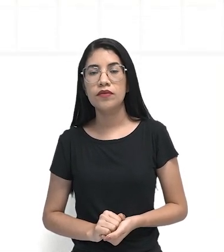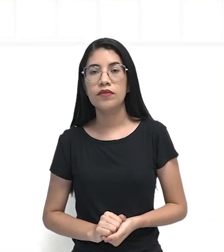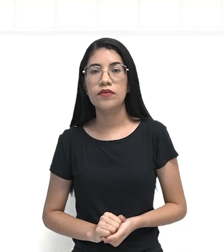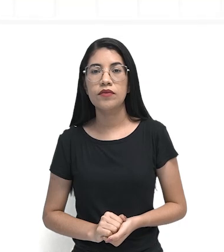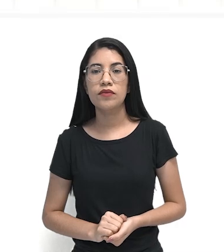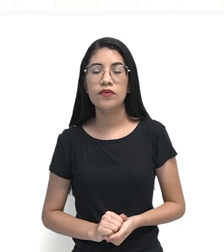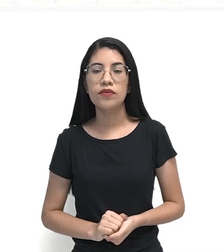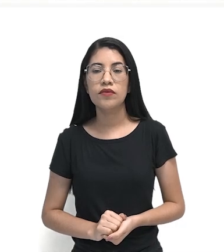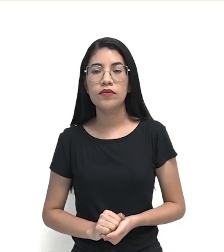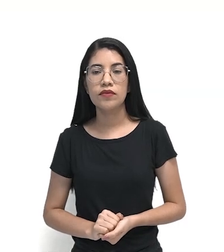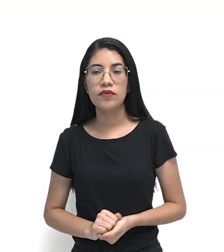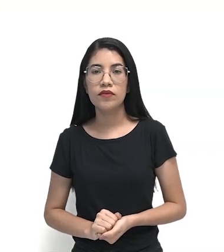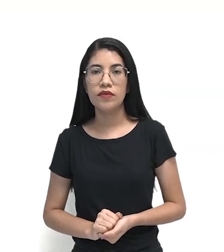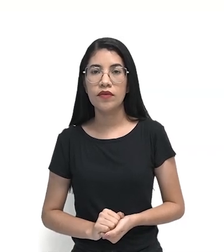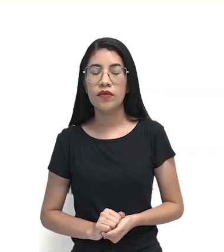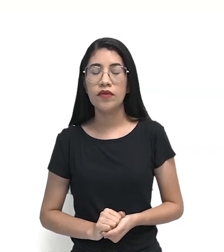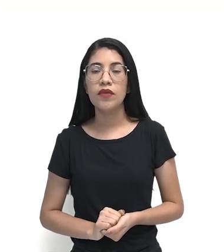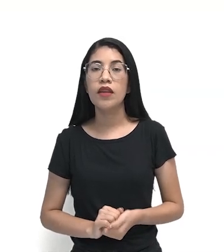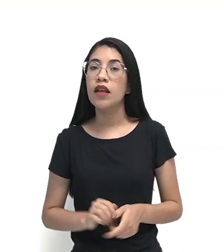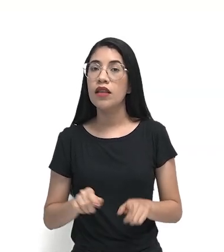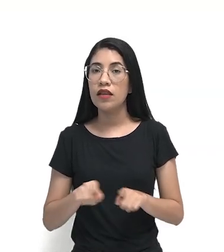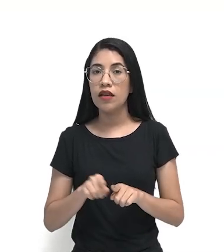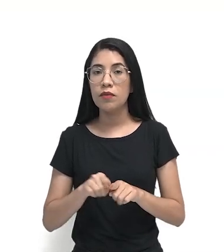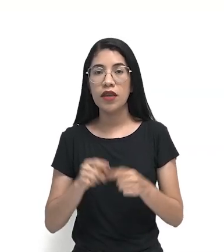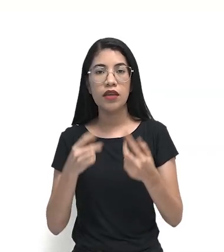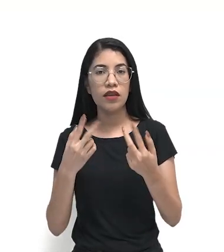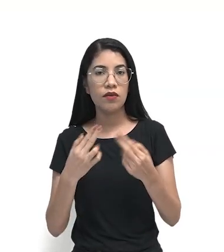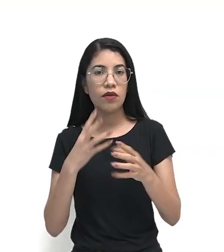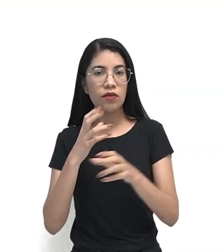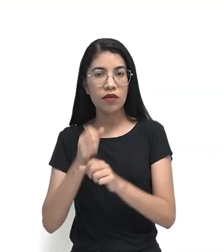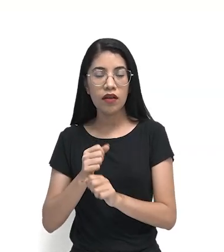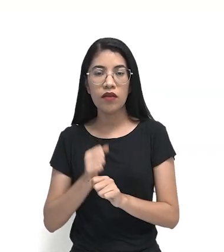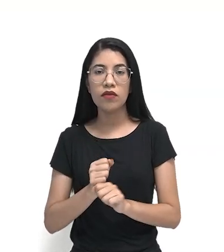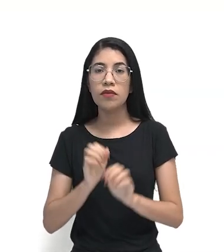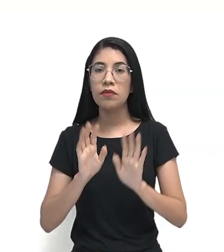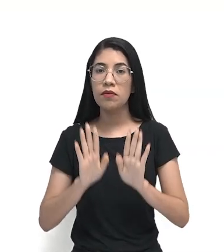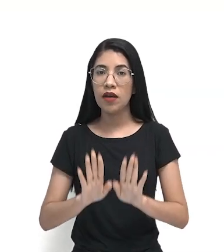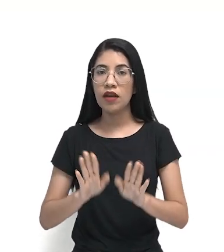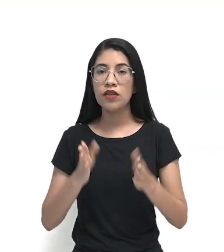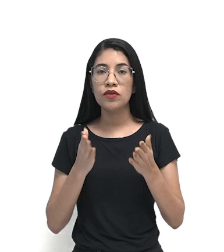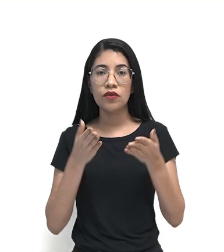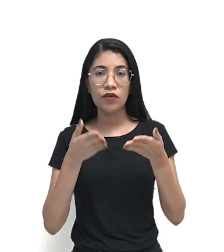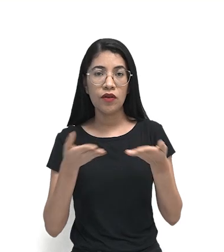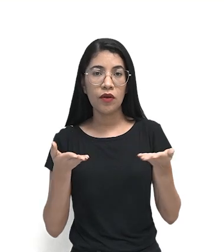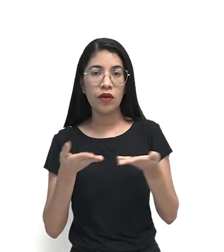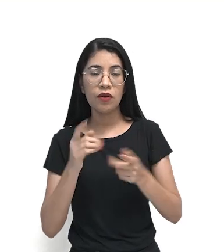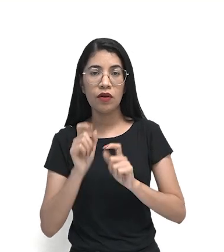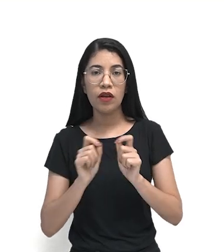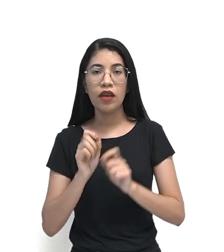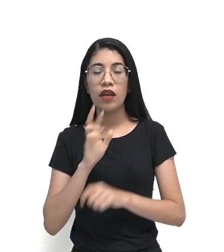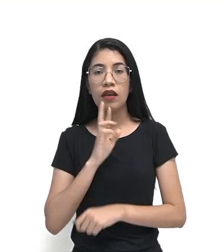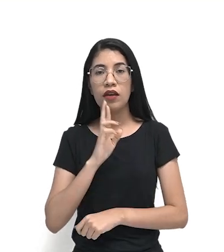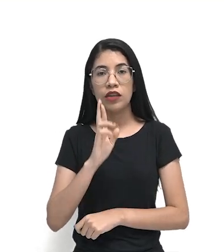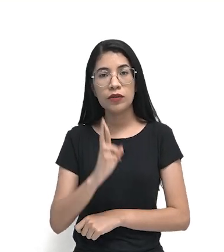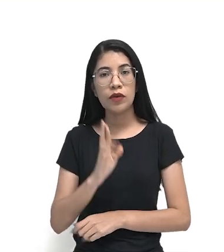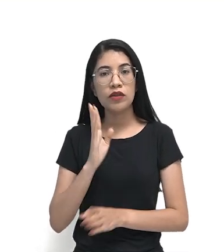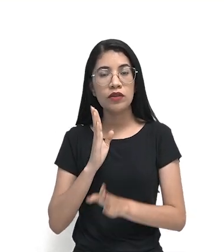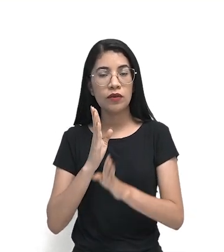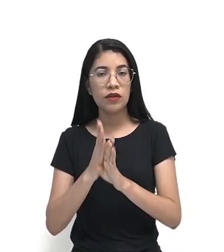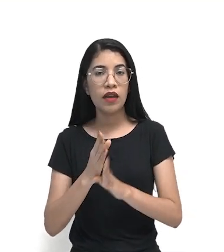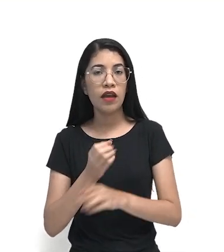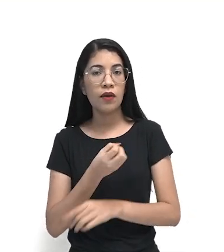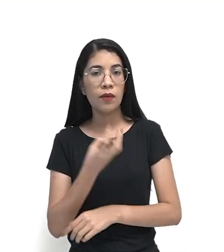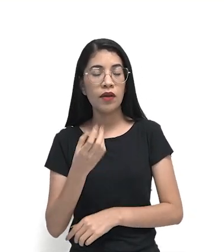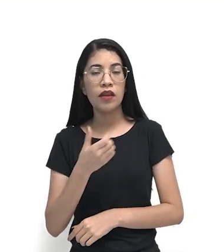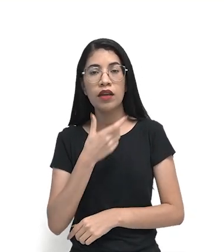A letra B, nós iremos fazer o mesmo cálculo, só que agora nós iremos fazer para que o resultado seja uma